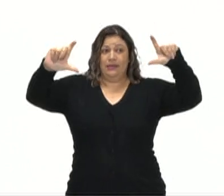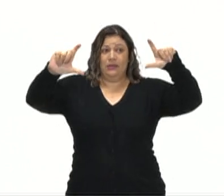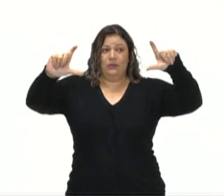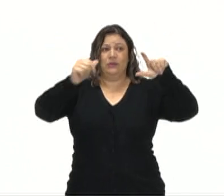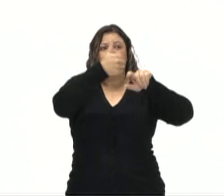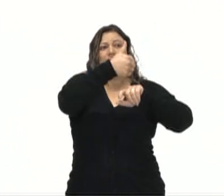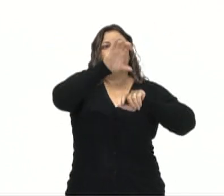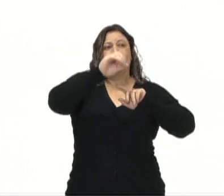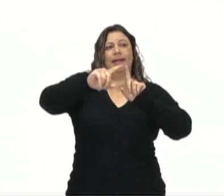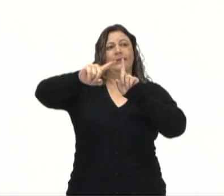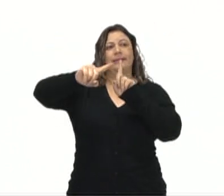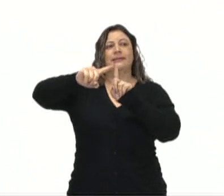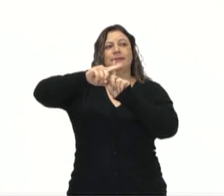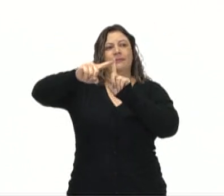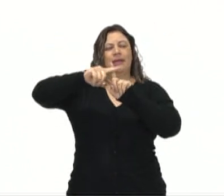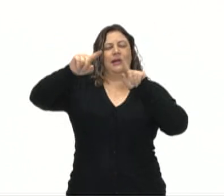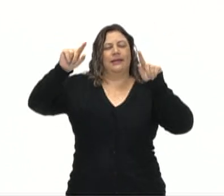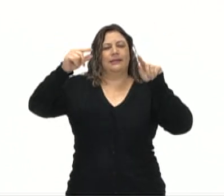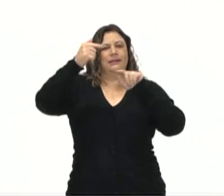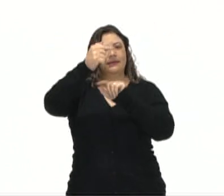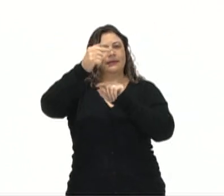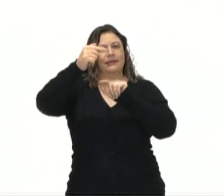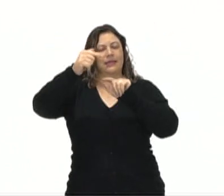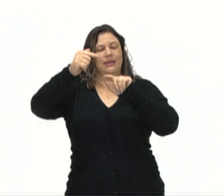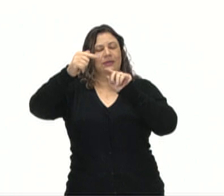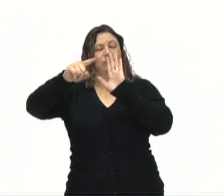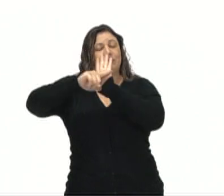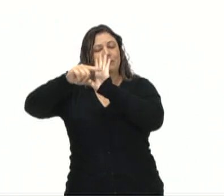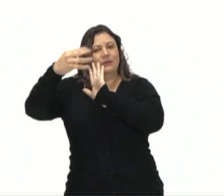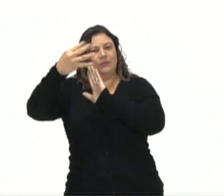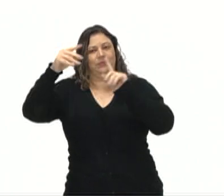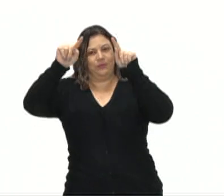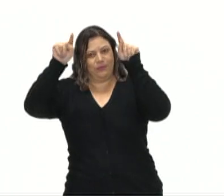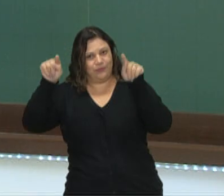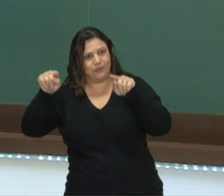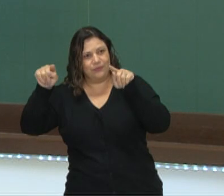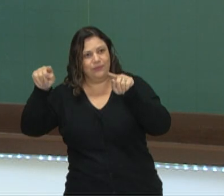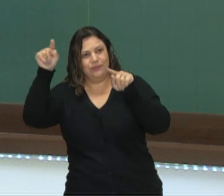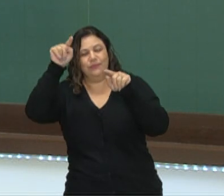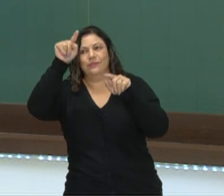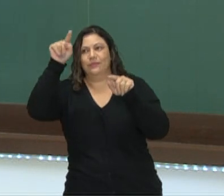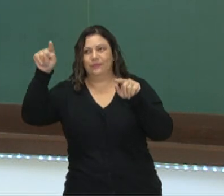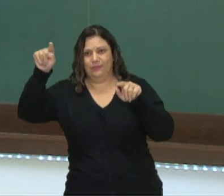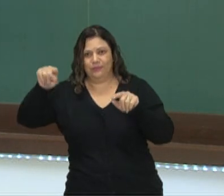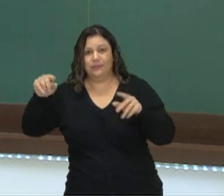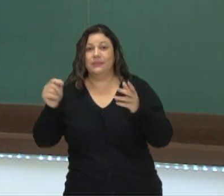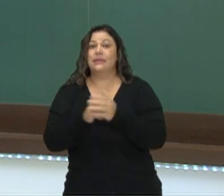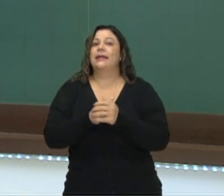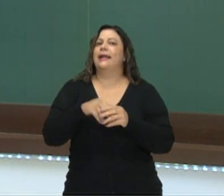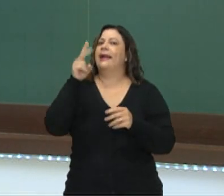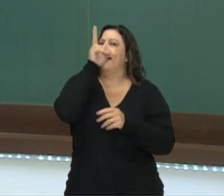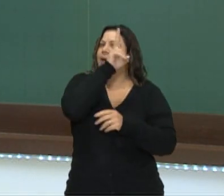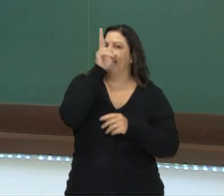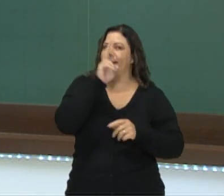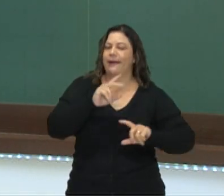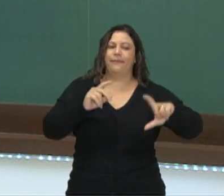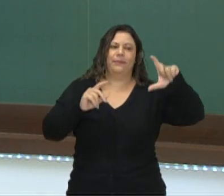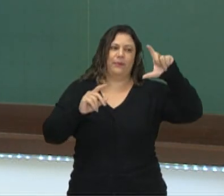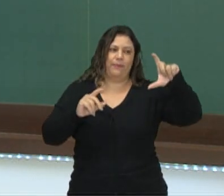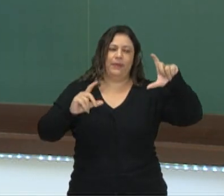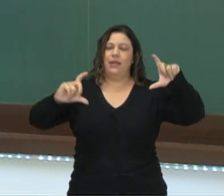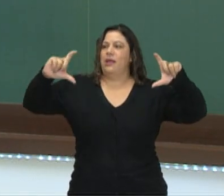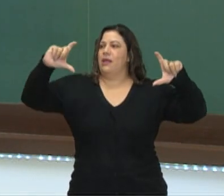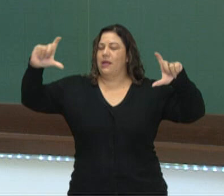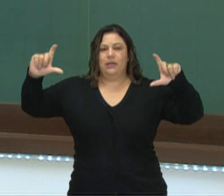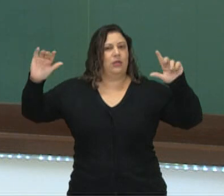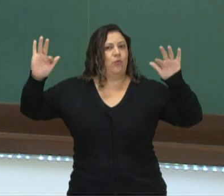abre parênteses 7 menos 4, fecha parênteses, fecha colchetes. Lembrem, abriu, tem que fechar. Nunca pode